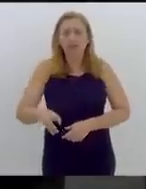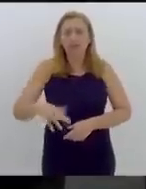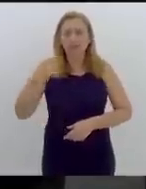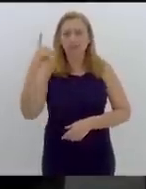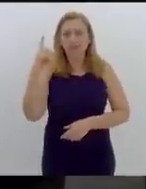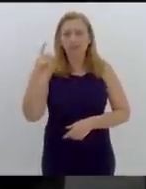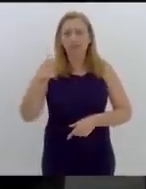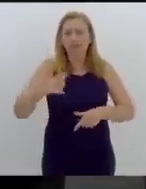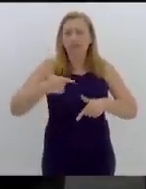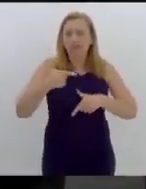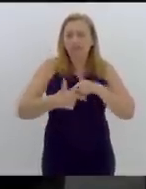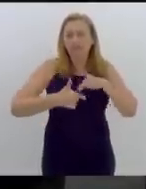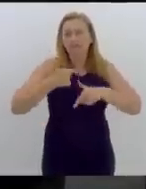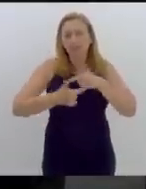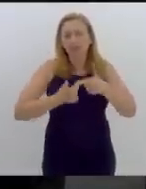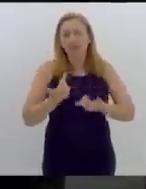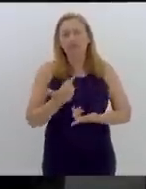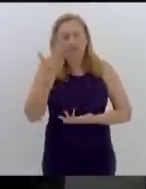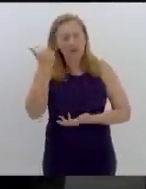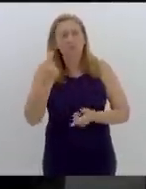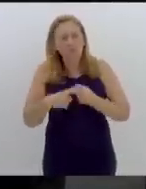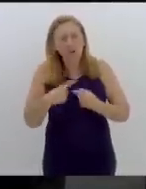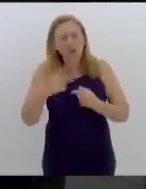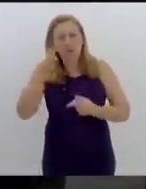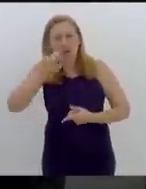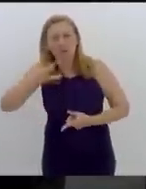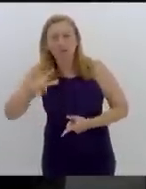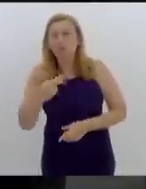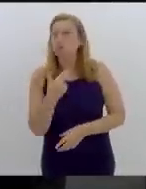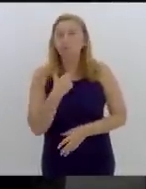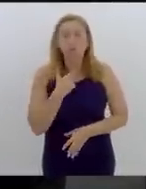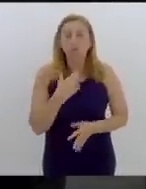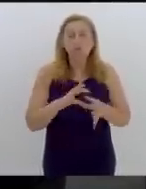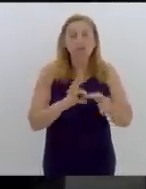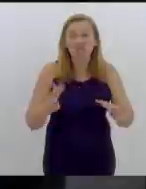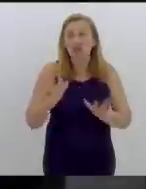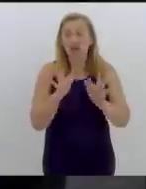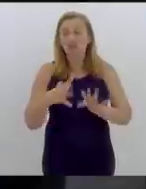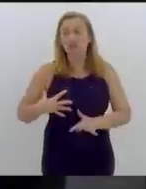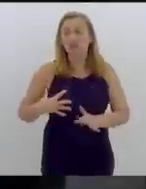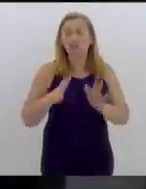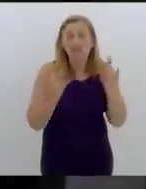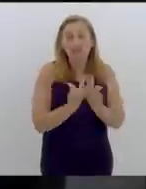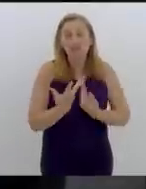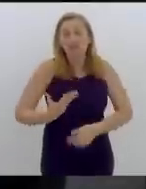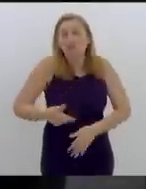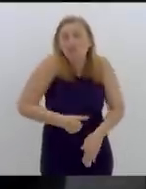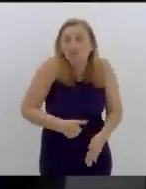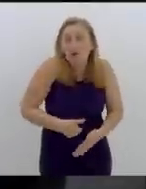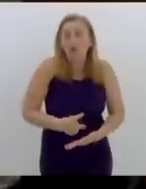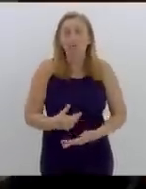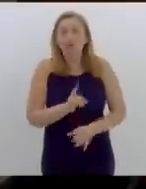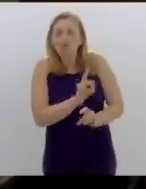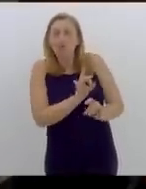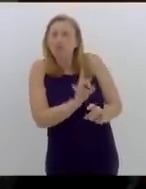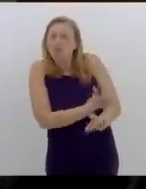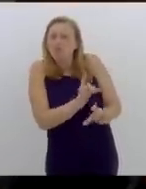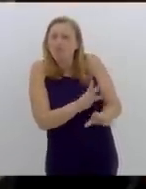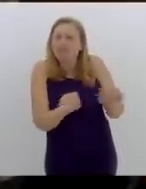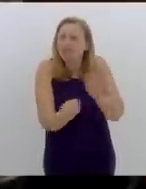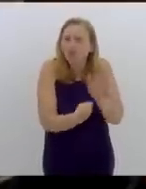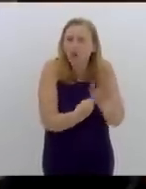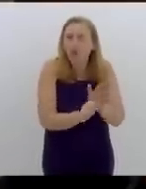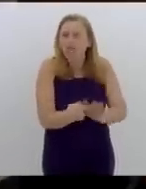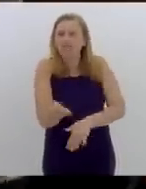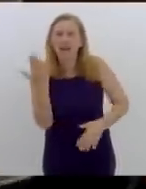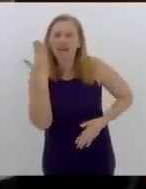Mas sabe por quê Coronel porque eu não posso deixar minha família Passar fome eu não vou vender maconha eu não vou ver eu